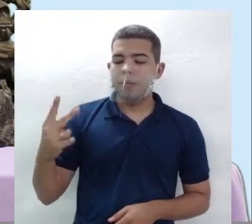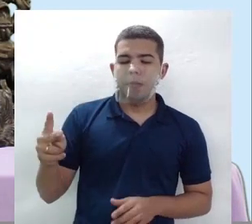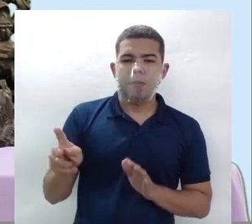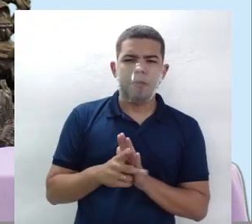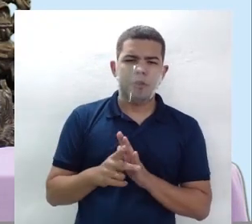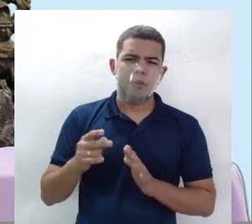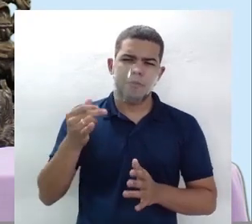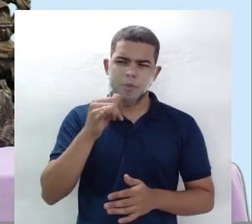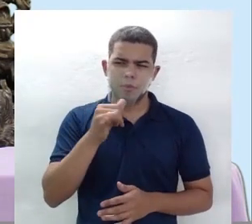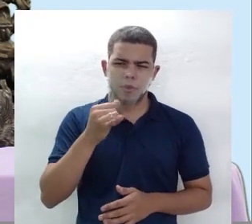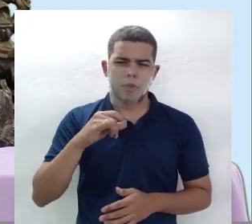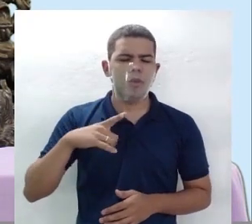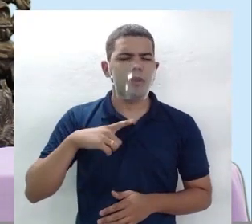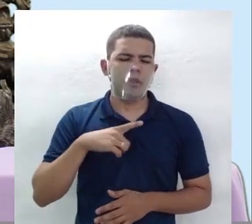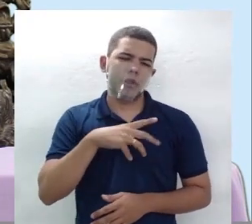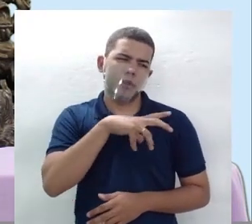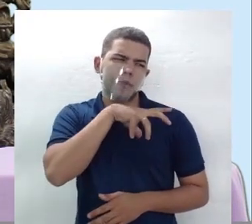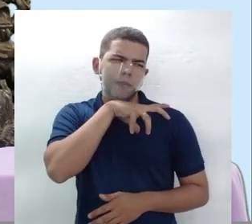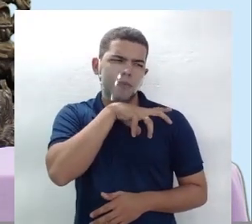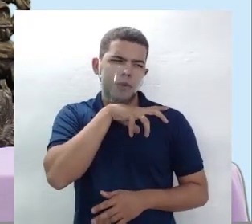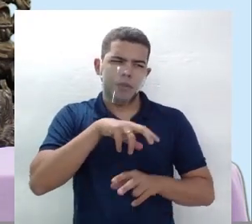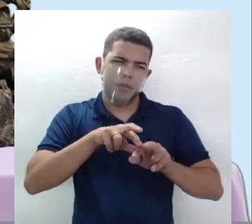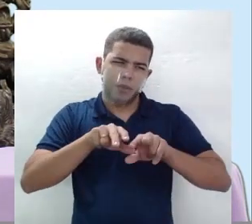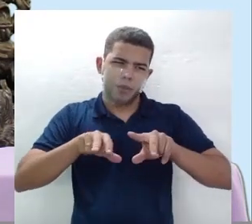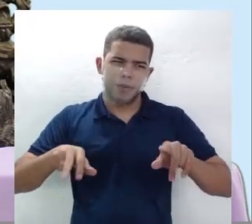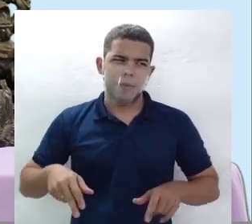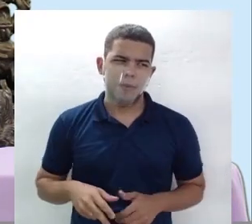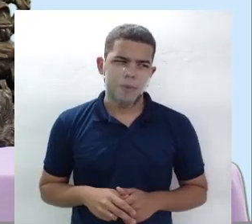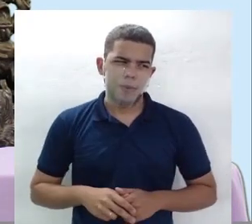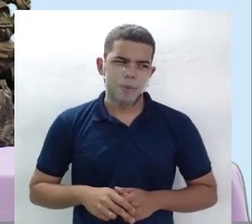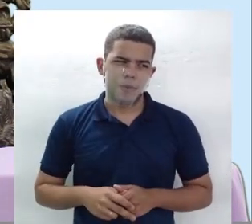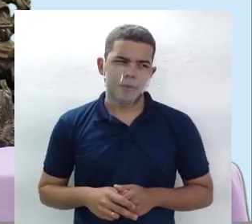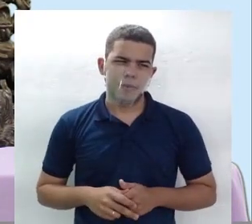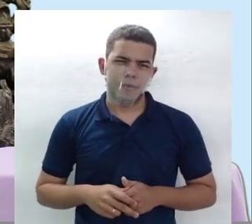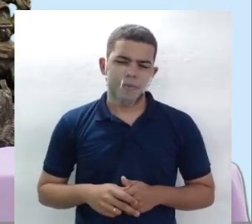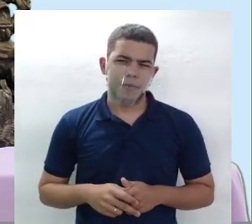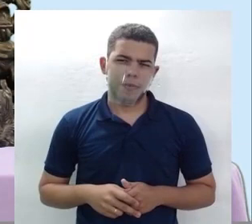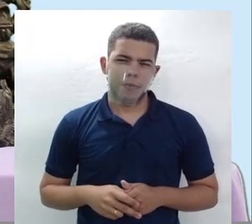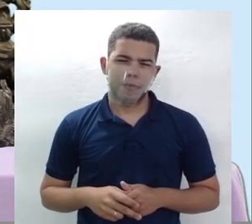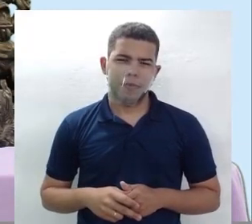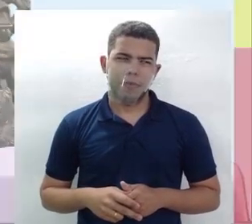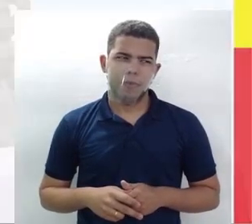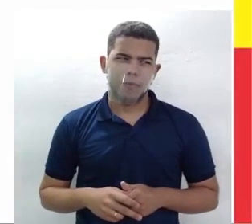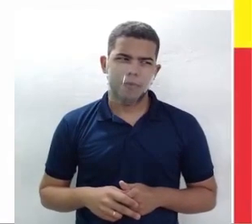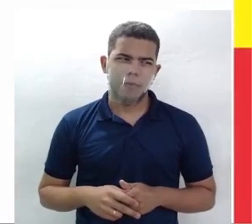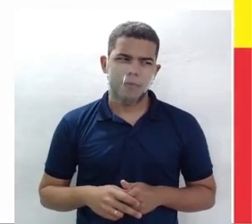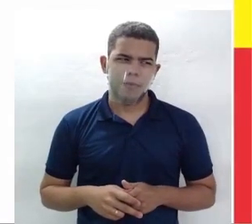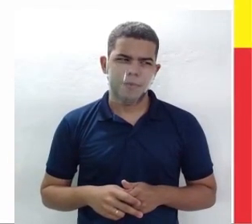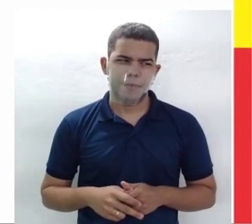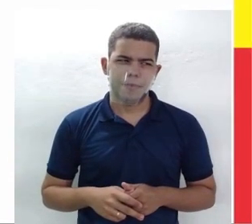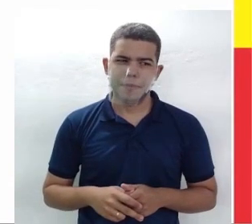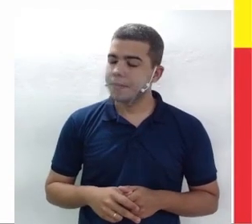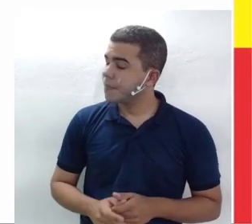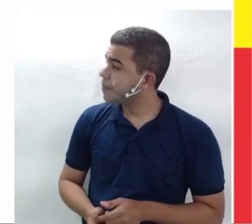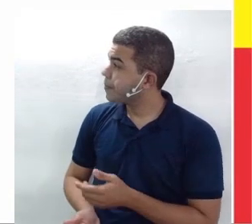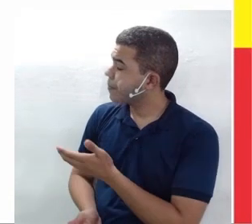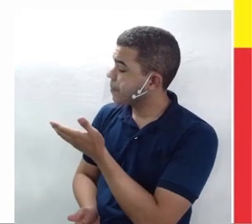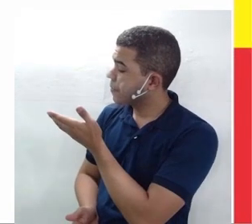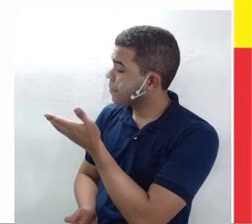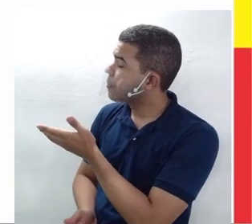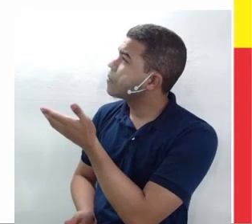vai falar dos animais. Então, você pode ver aí, do meu lado, que a gente tem,